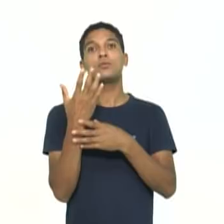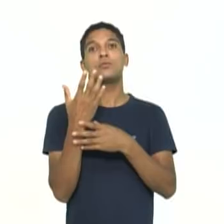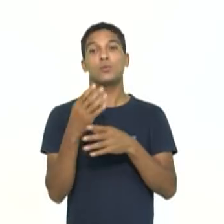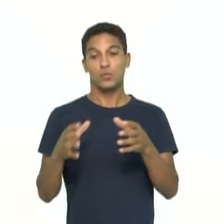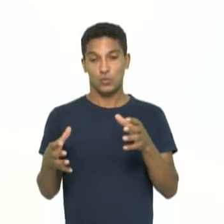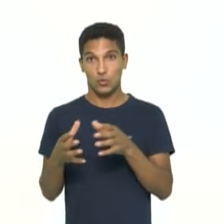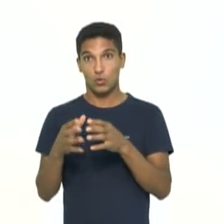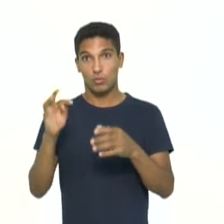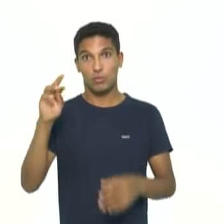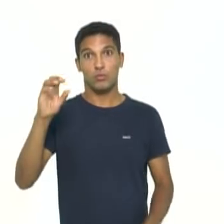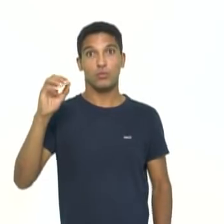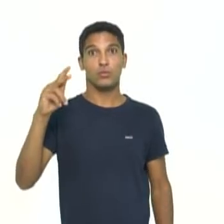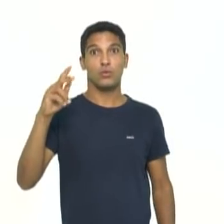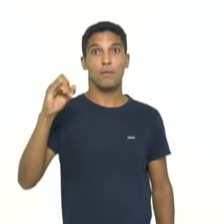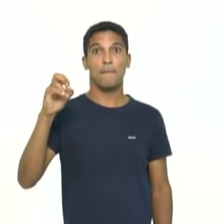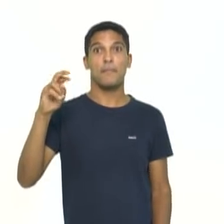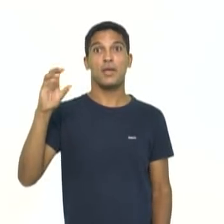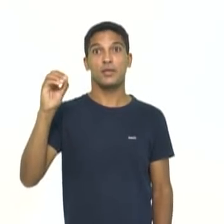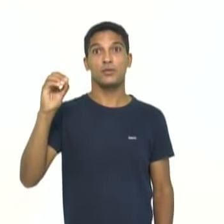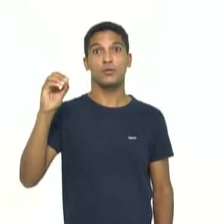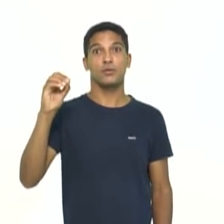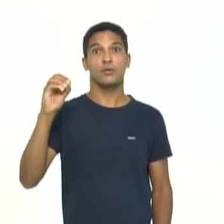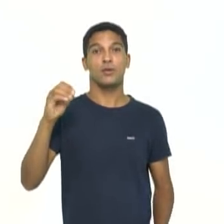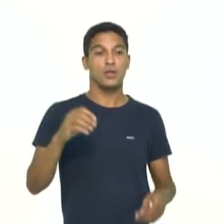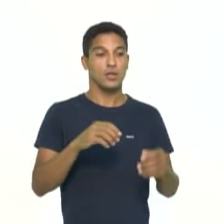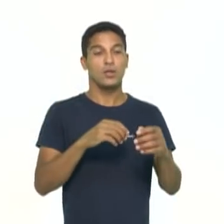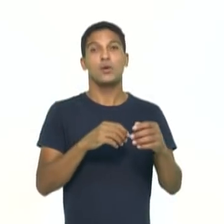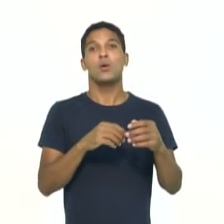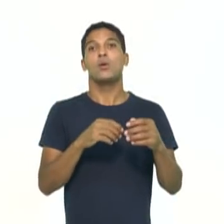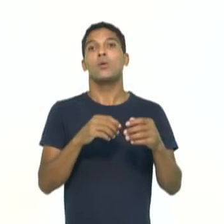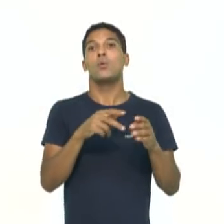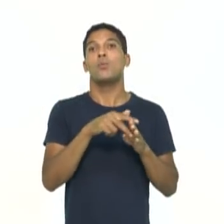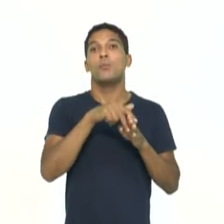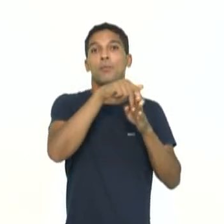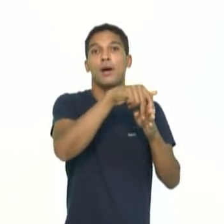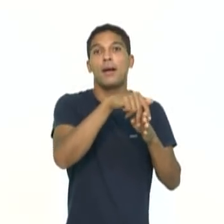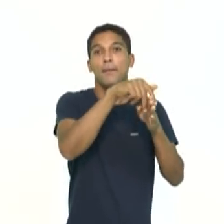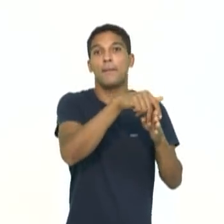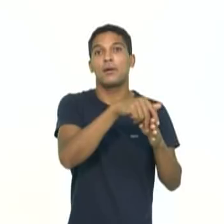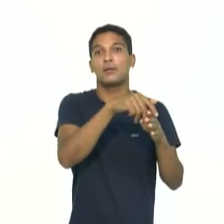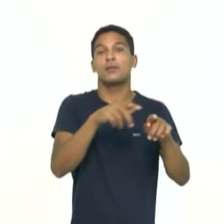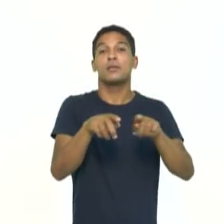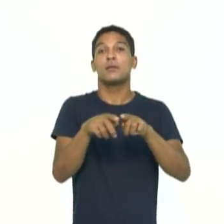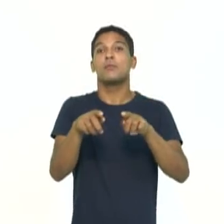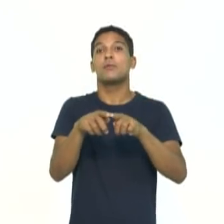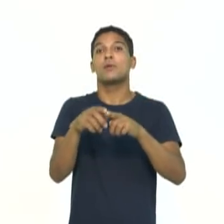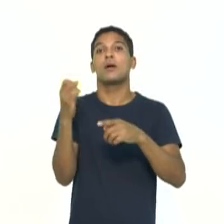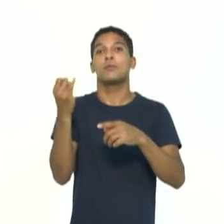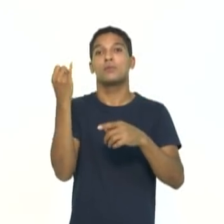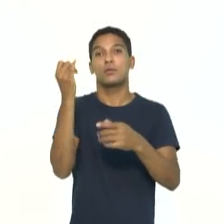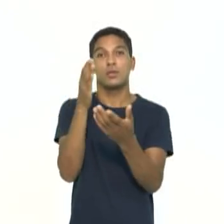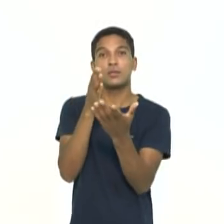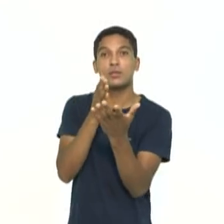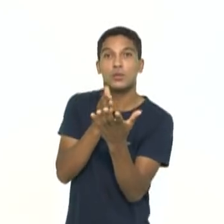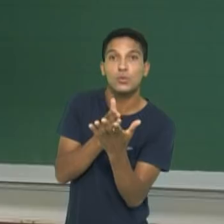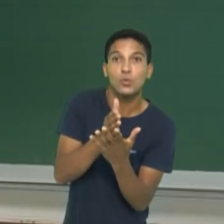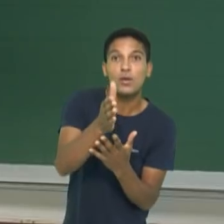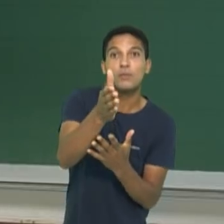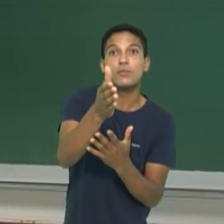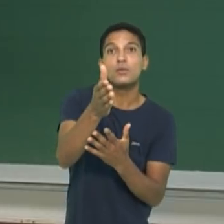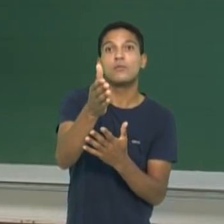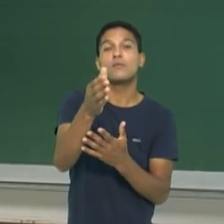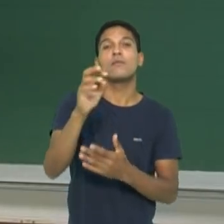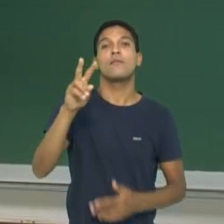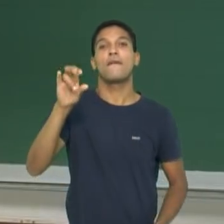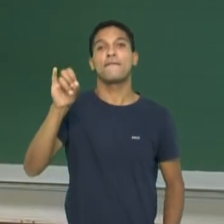que eles trouxeram para o nosso estado, a importância do caminho Viamão-Sorocaba para o estado do Paraná e desenvolvimento